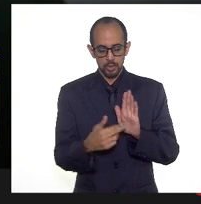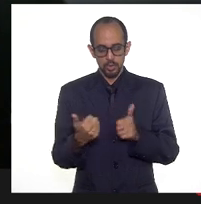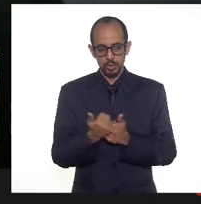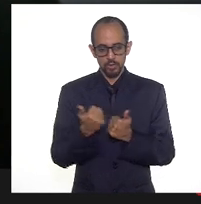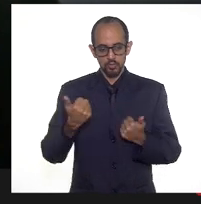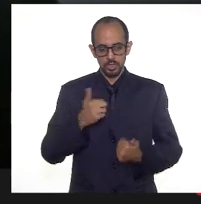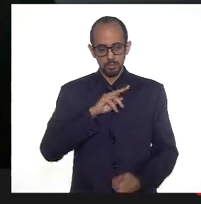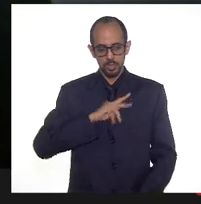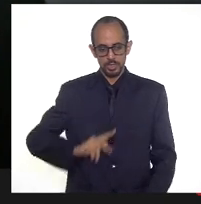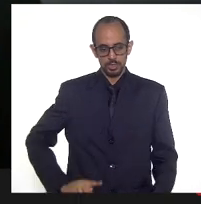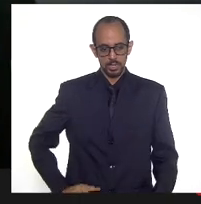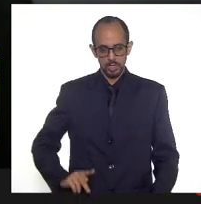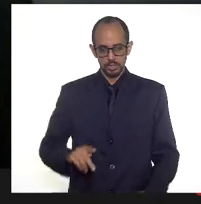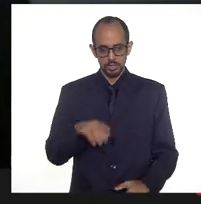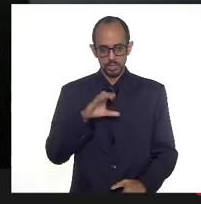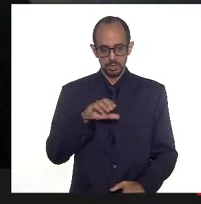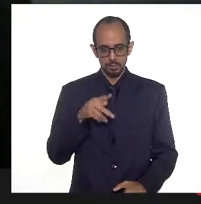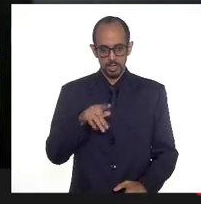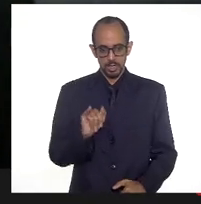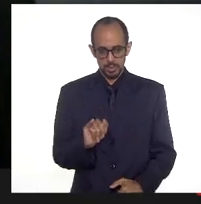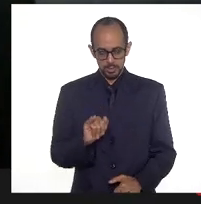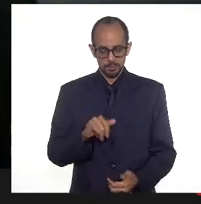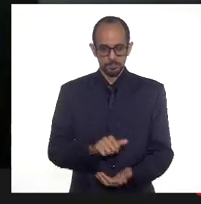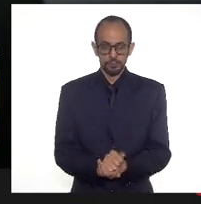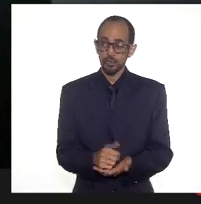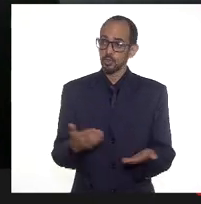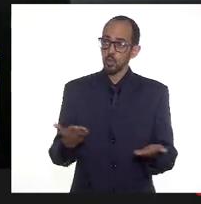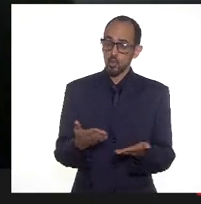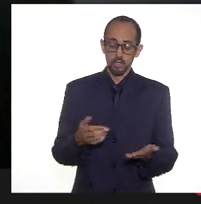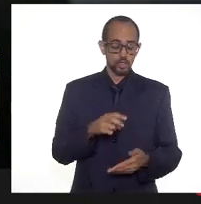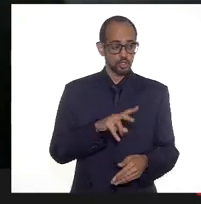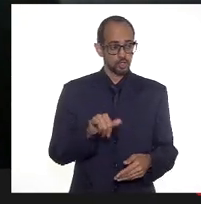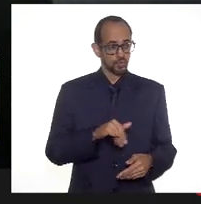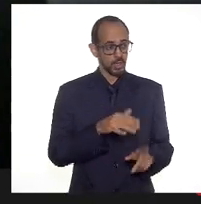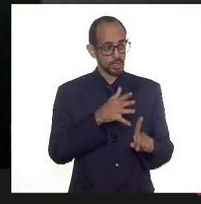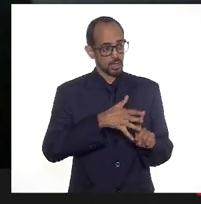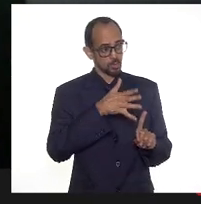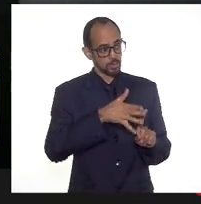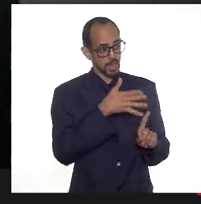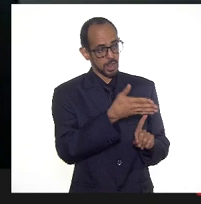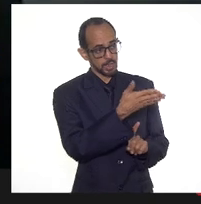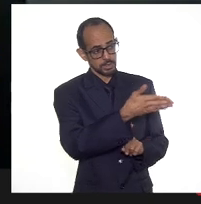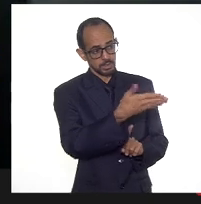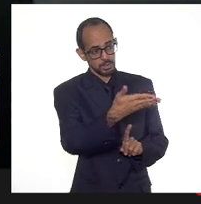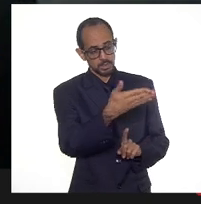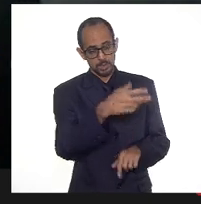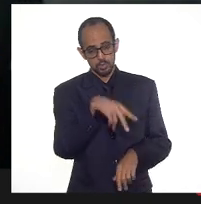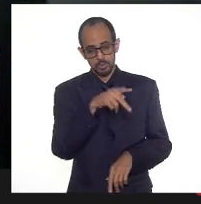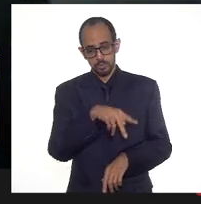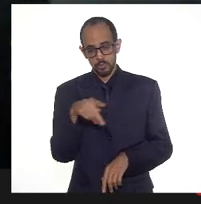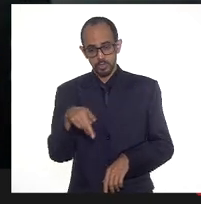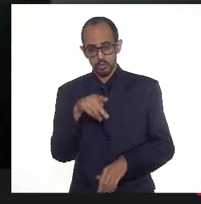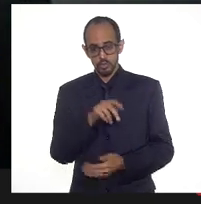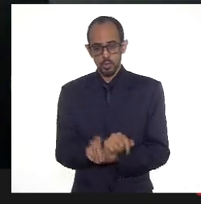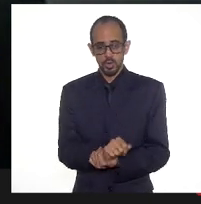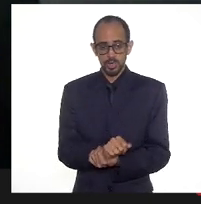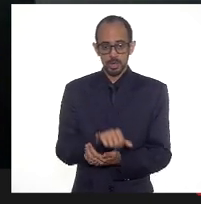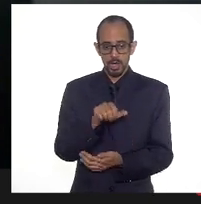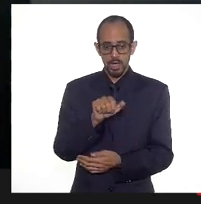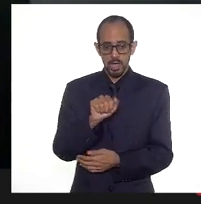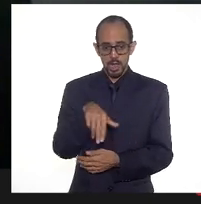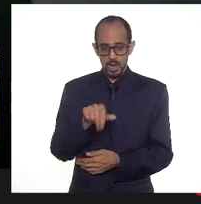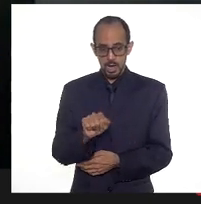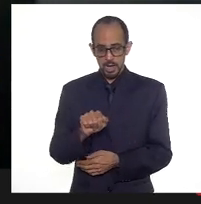dessa CPI, e hoje nós estaremos ouvindo as professoras Ana Paula Miranda e Ilana Lage,